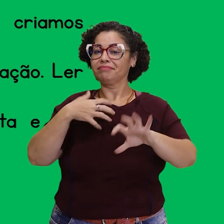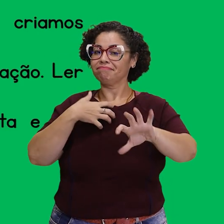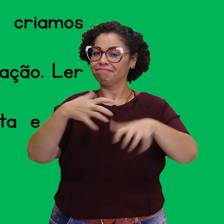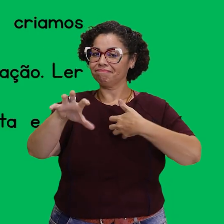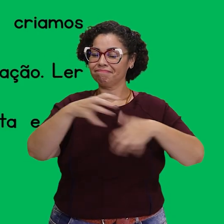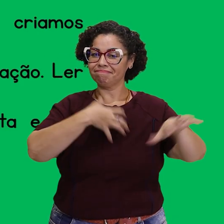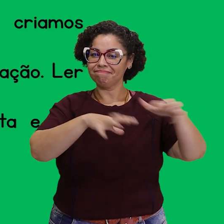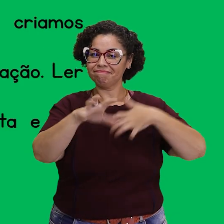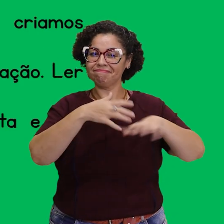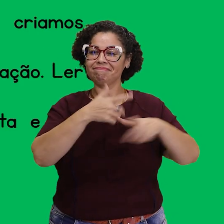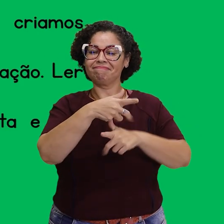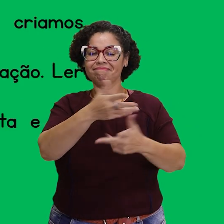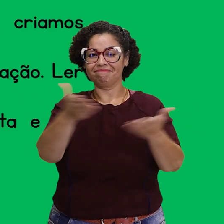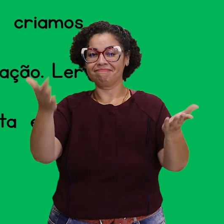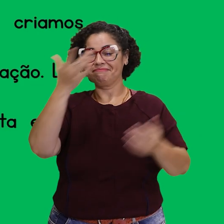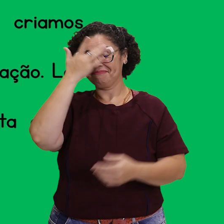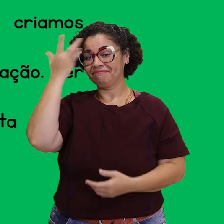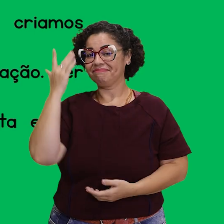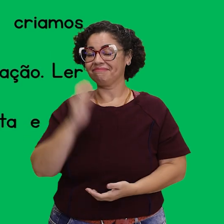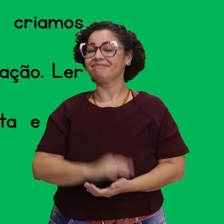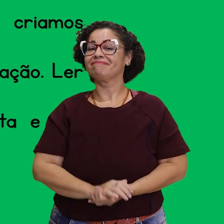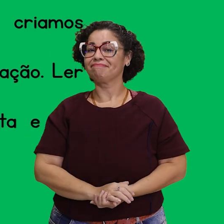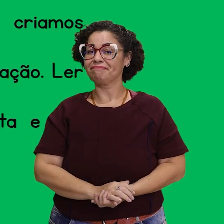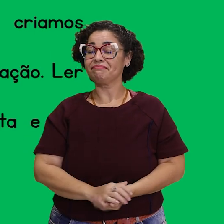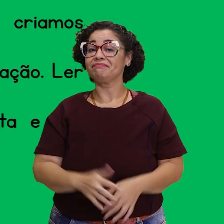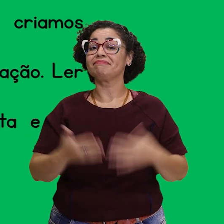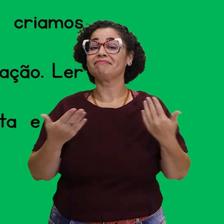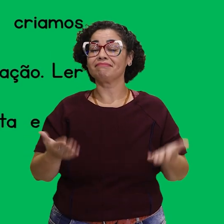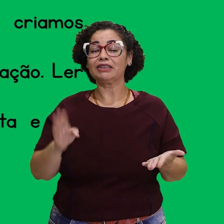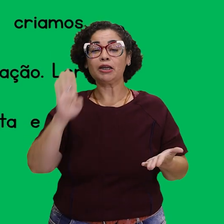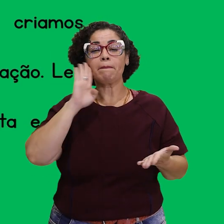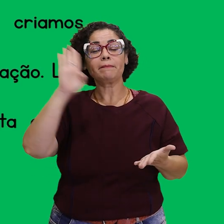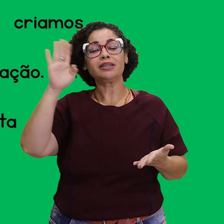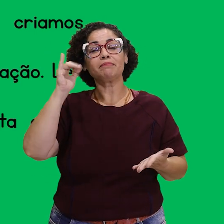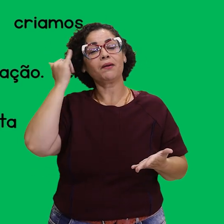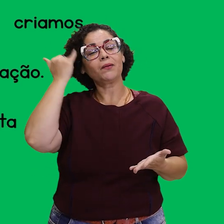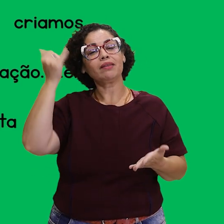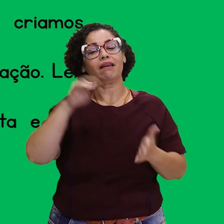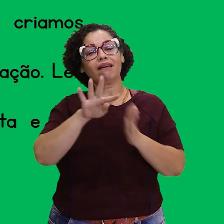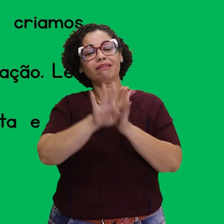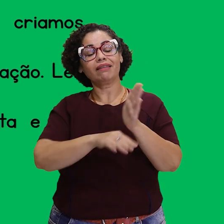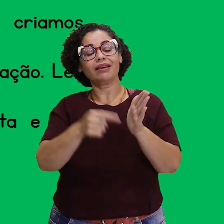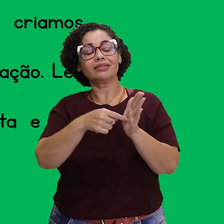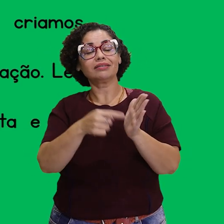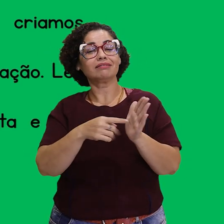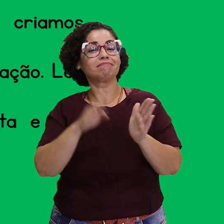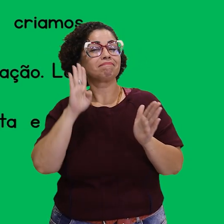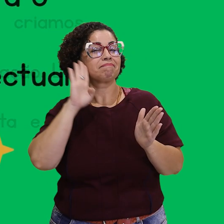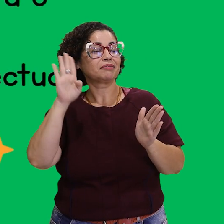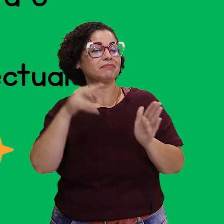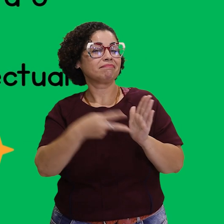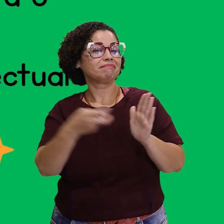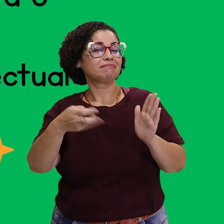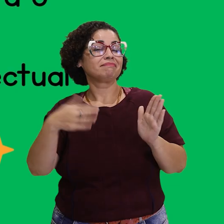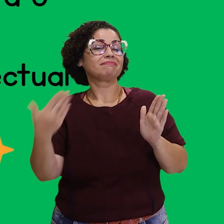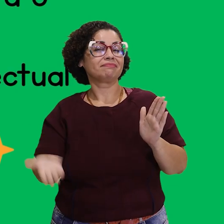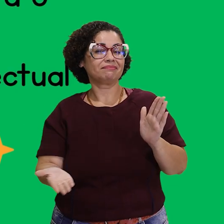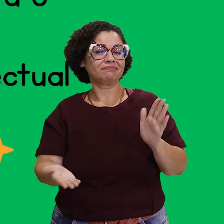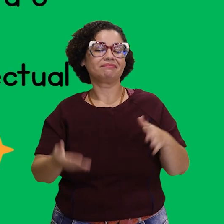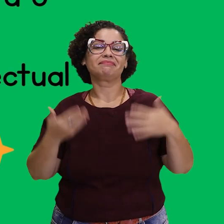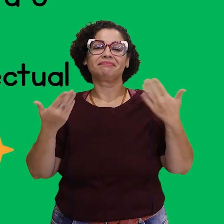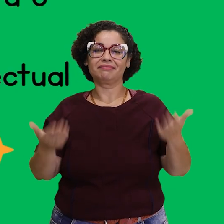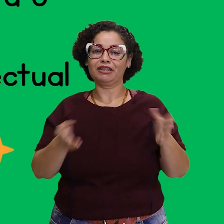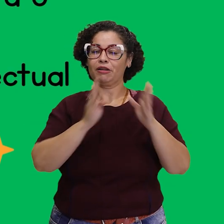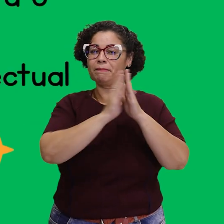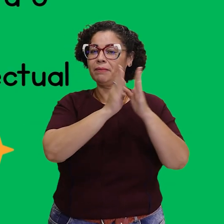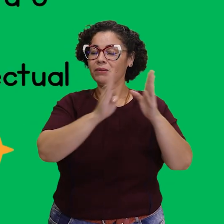mais empáticos com o outro. E aí, qual seria a ideia principal desse texto? Vamos lá? Olha